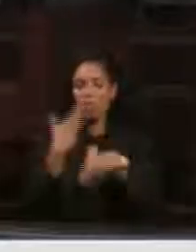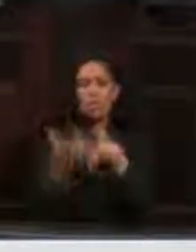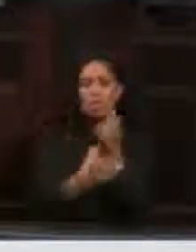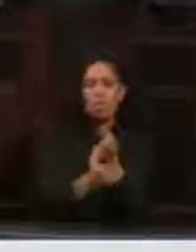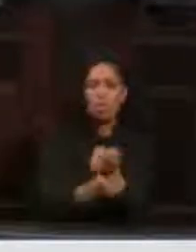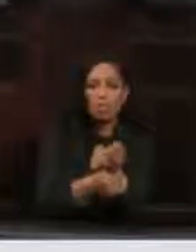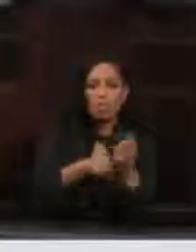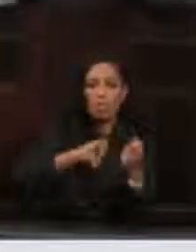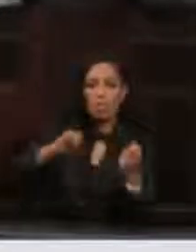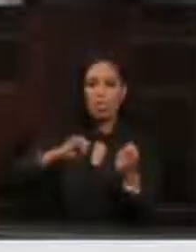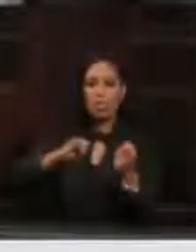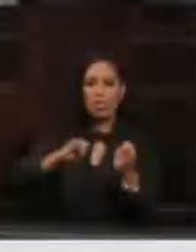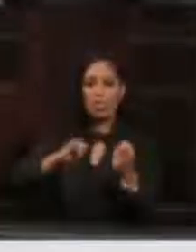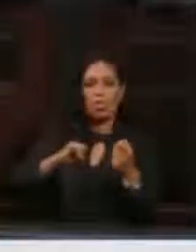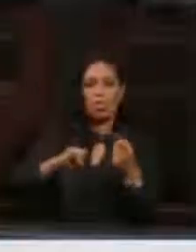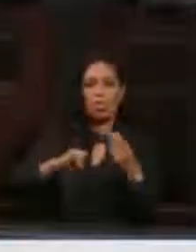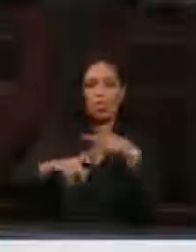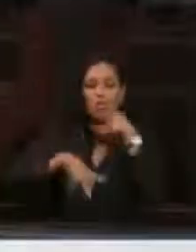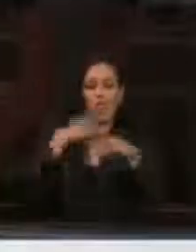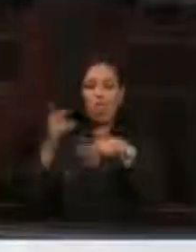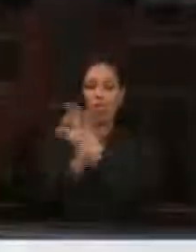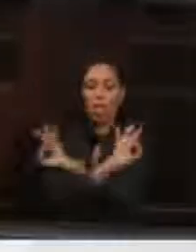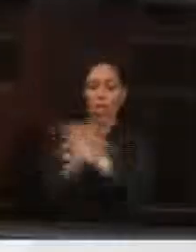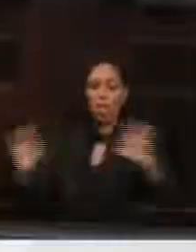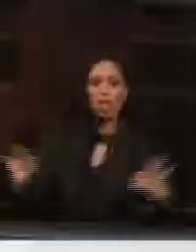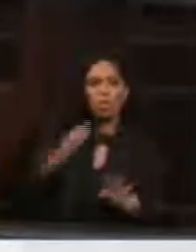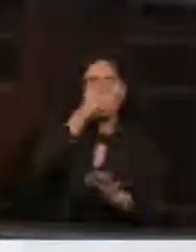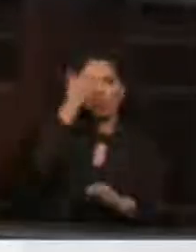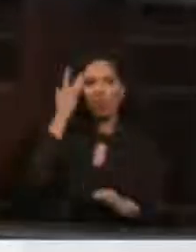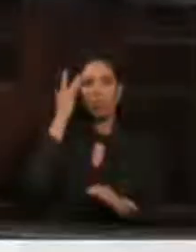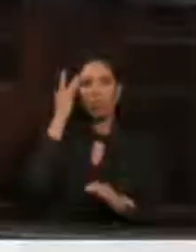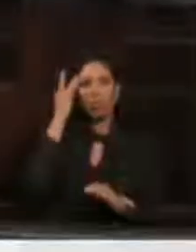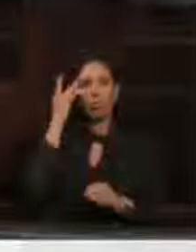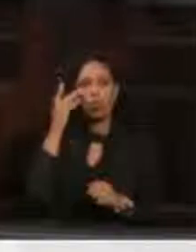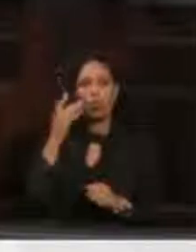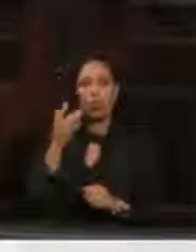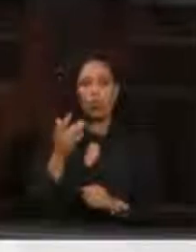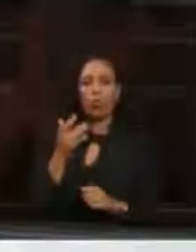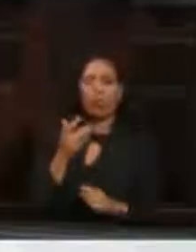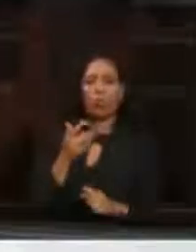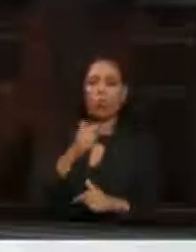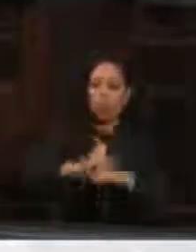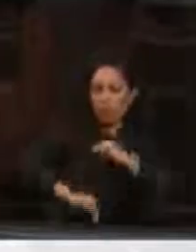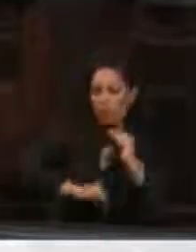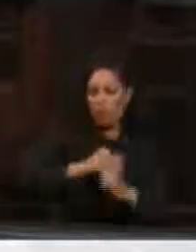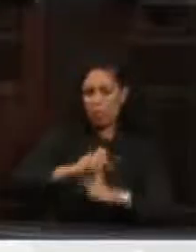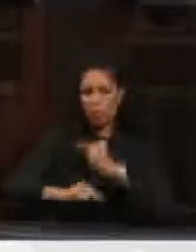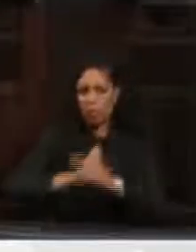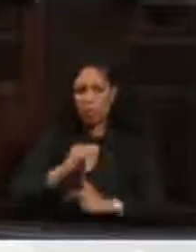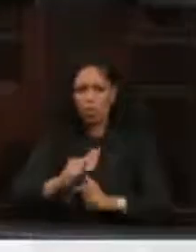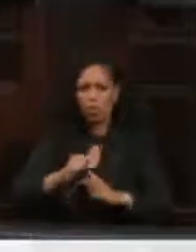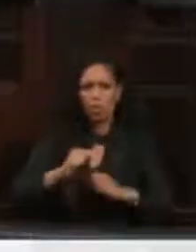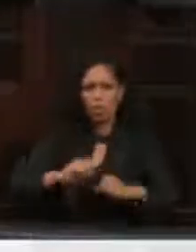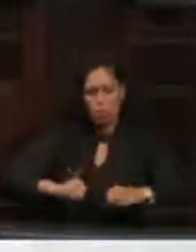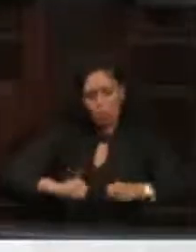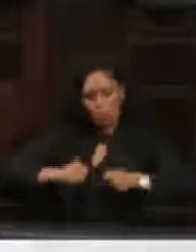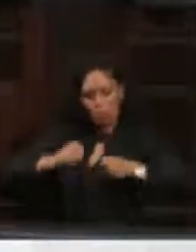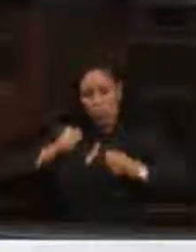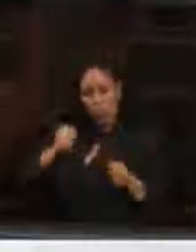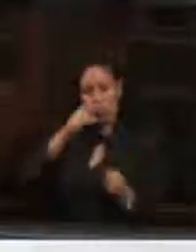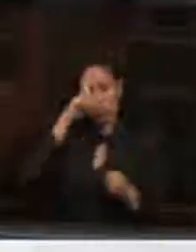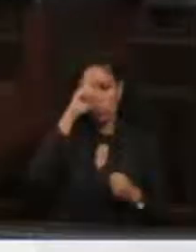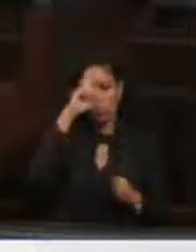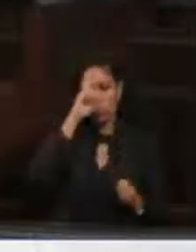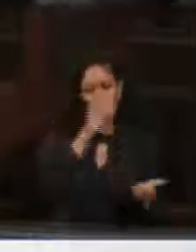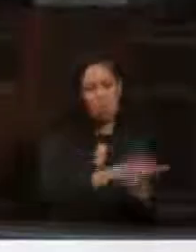sem tratar os nossos agentes de segurança pública como pessoas, como seres humanos, como trabalhadores, como os guerreiros que são. Então aqui eu venho